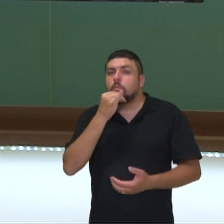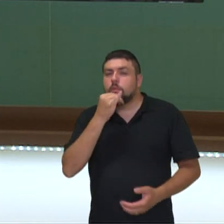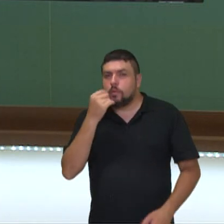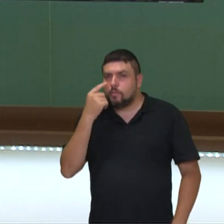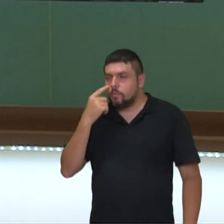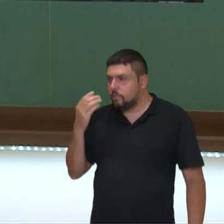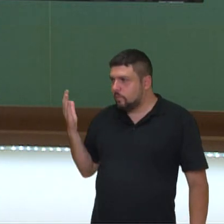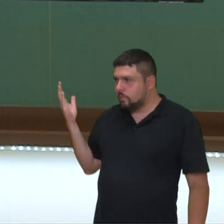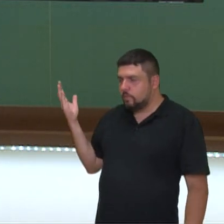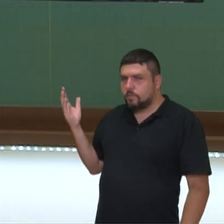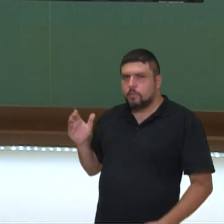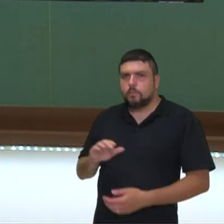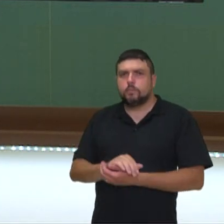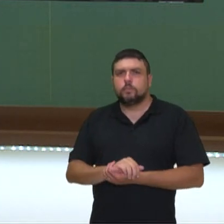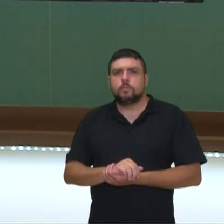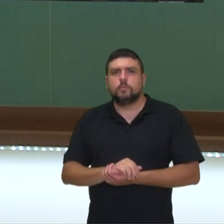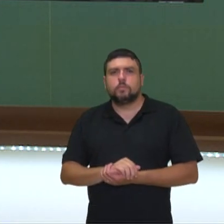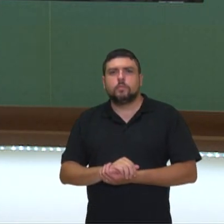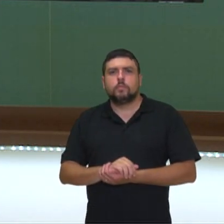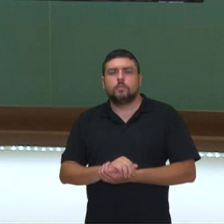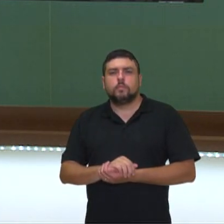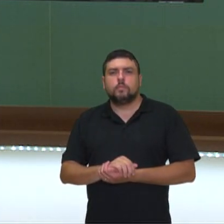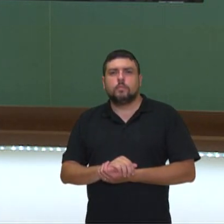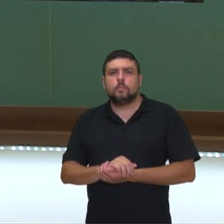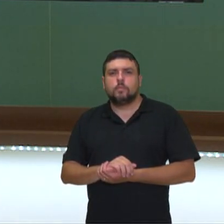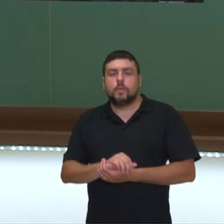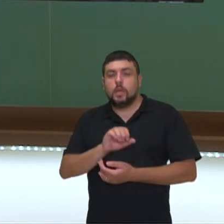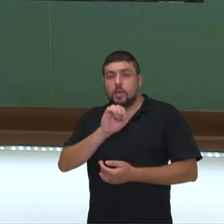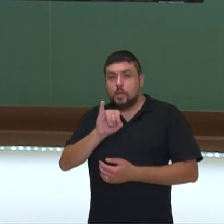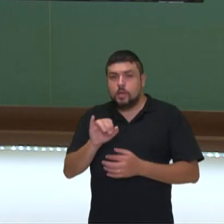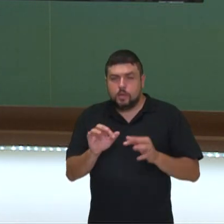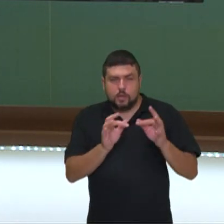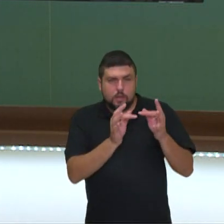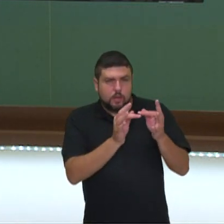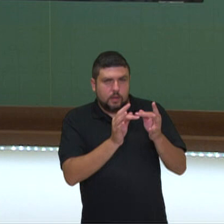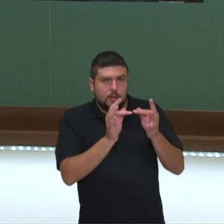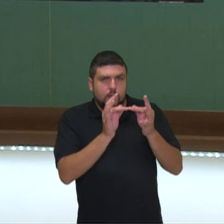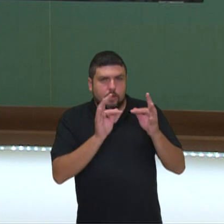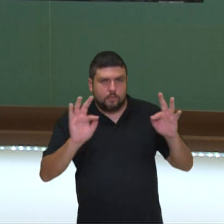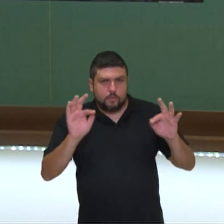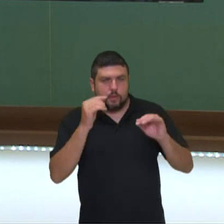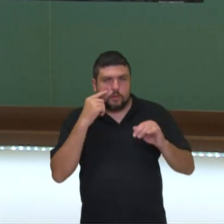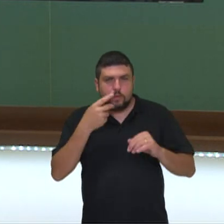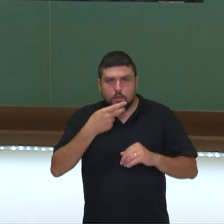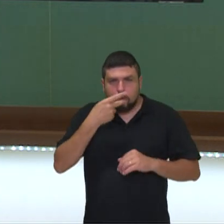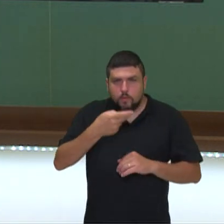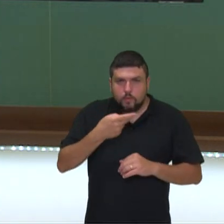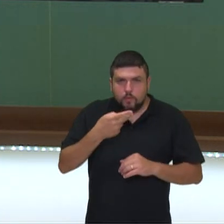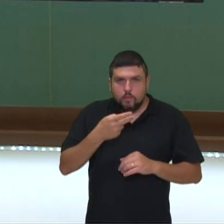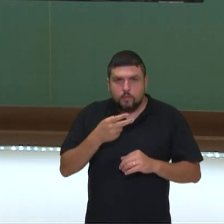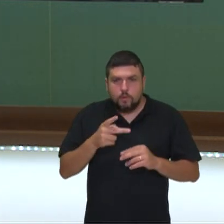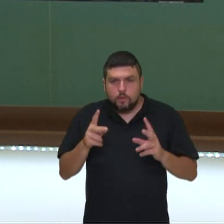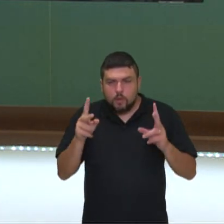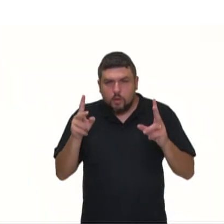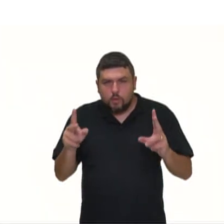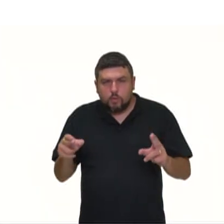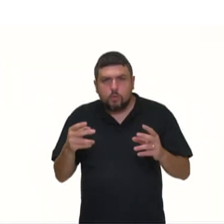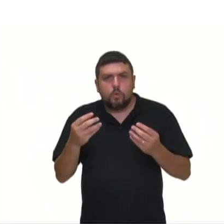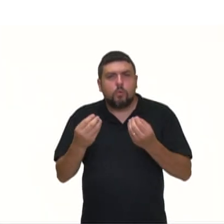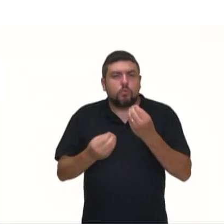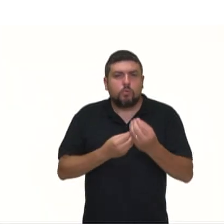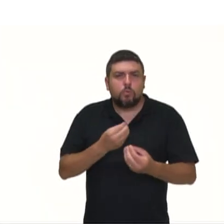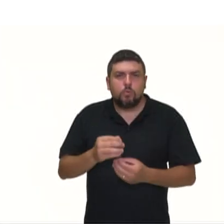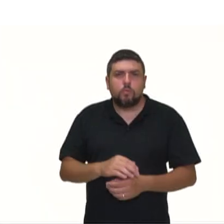nessa imagem. Se eu pego essa frase aqui que foi dita pelo gatinho ali e traduzo de forma literal, fica bem ao pé da